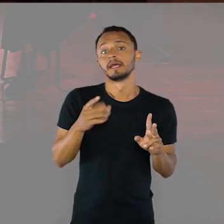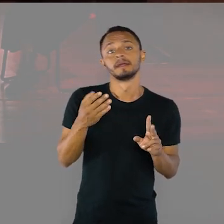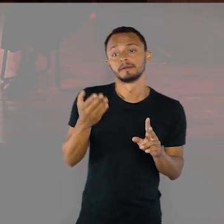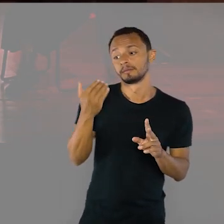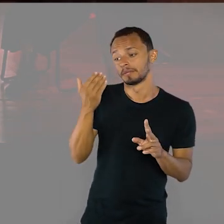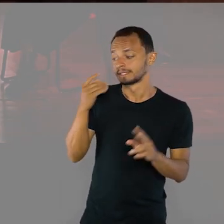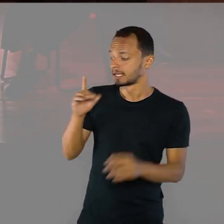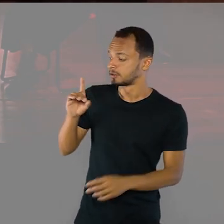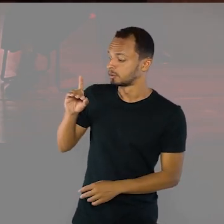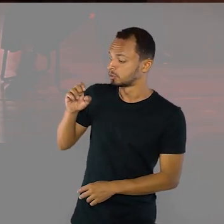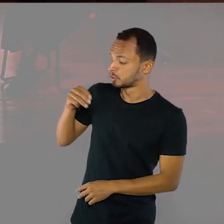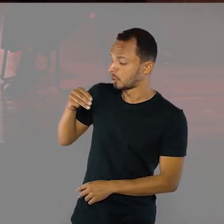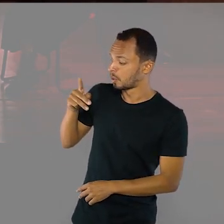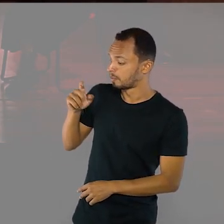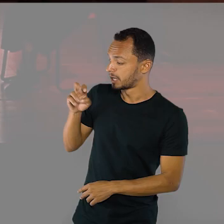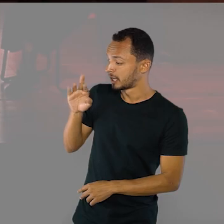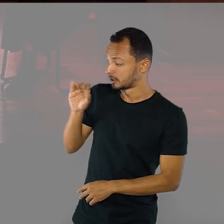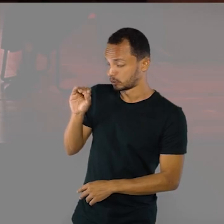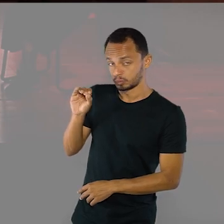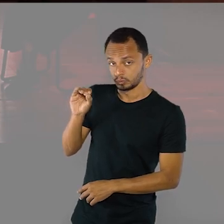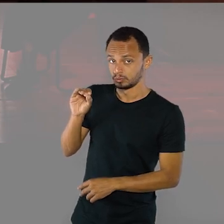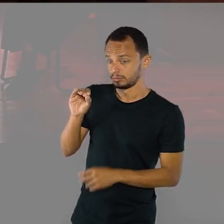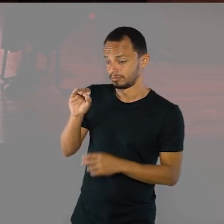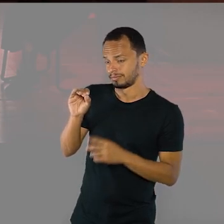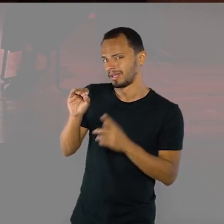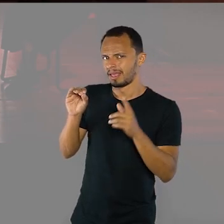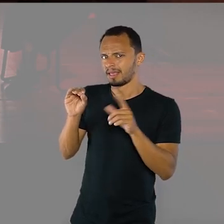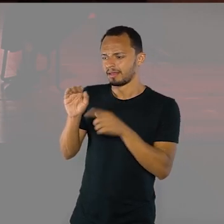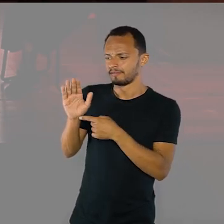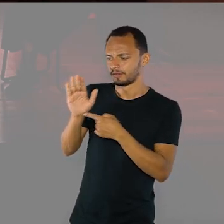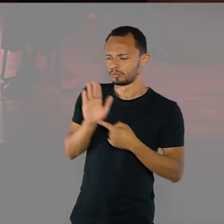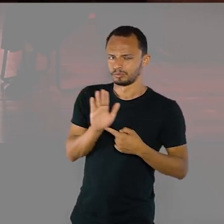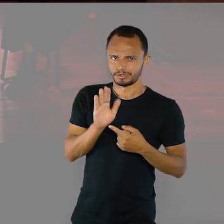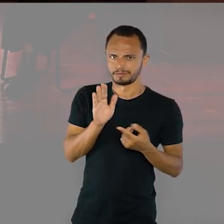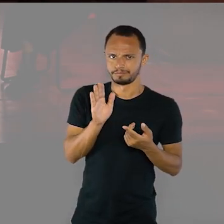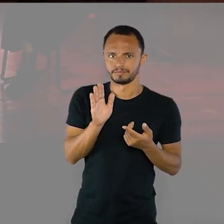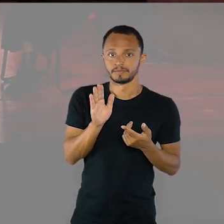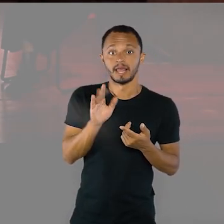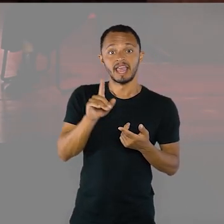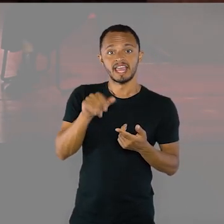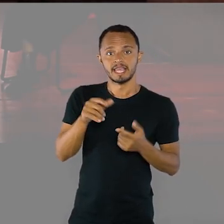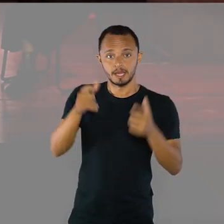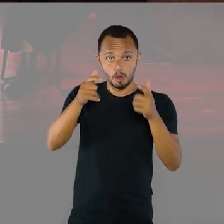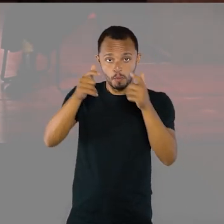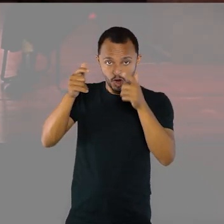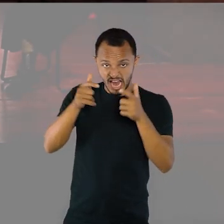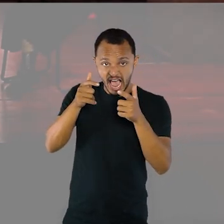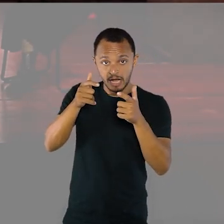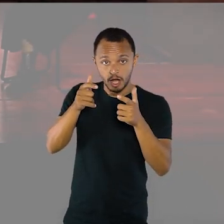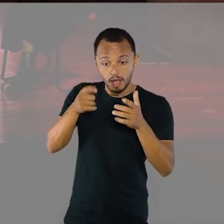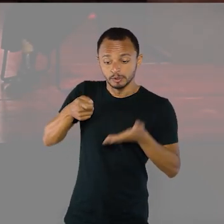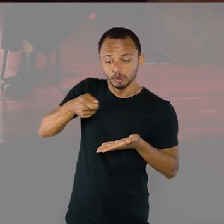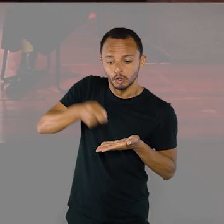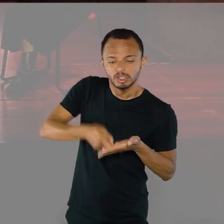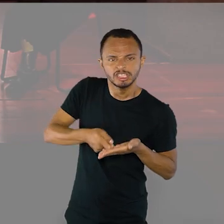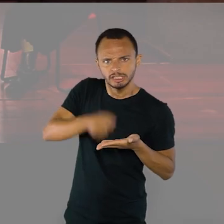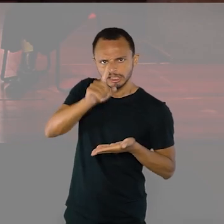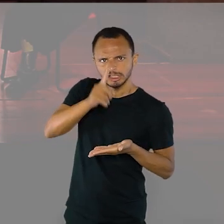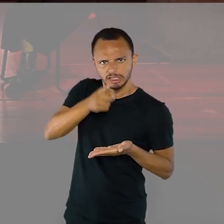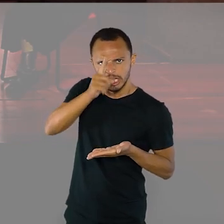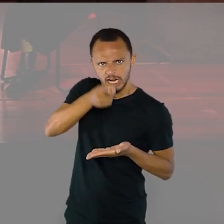Pedro, que sai daqui como um monarca absolutista, né? Um tirano,